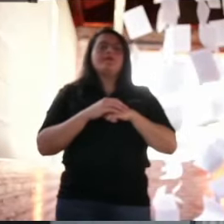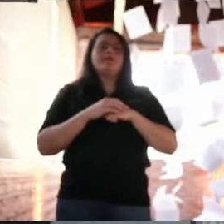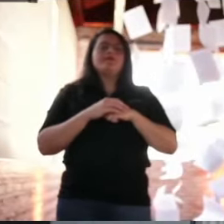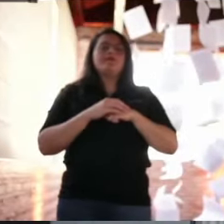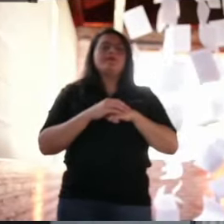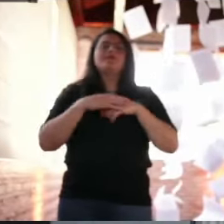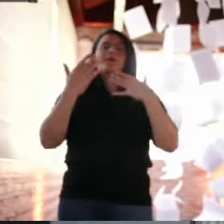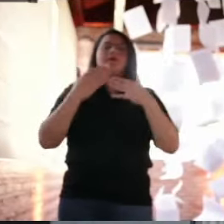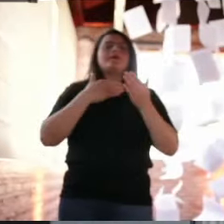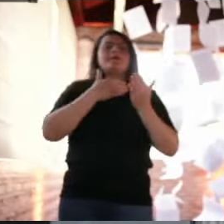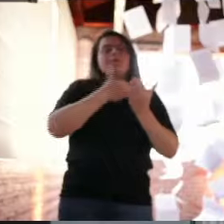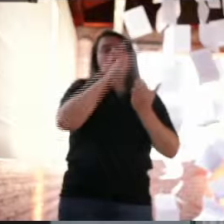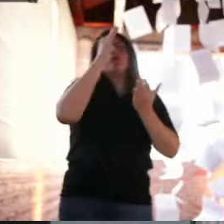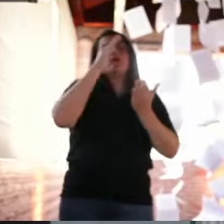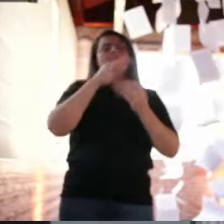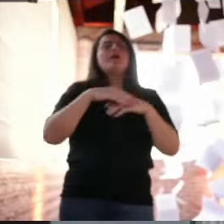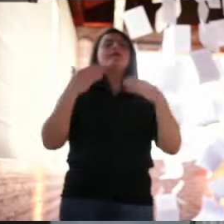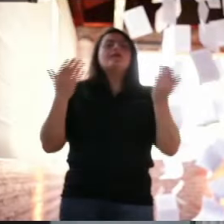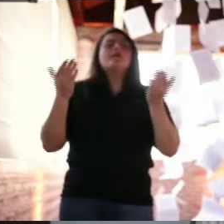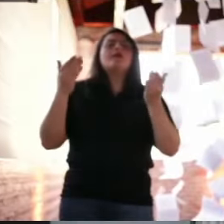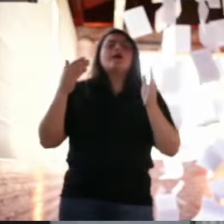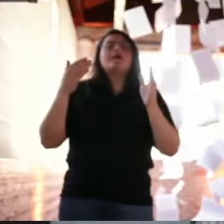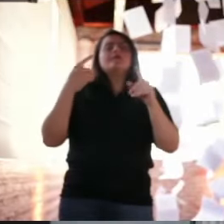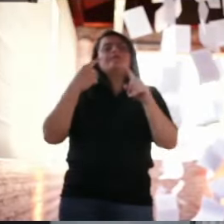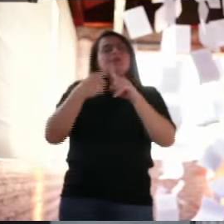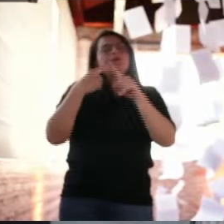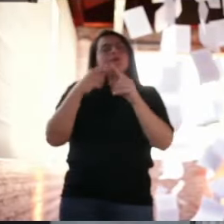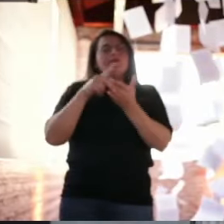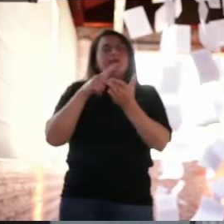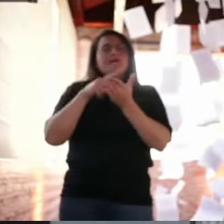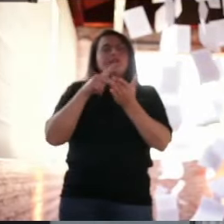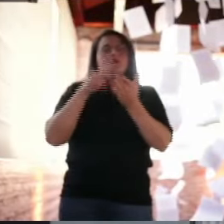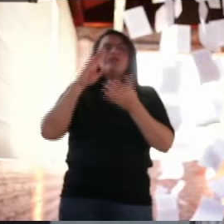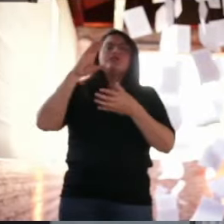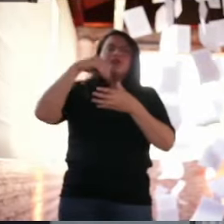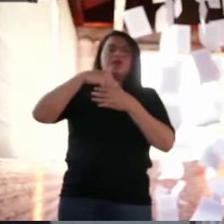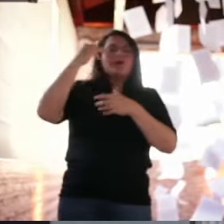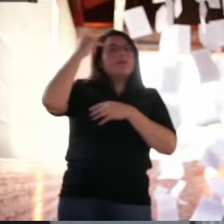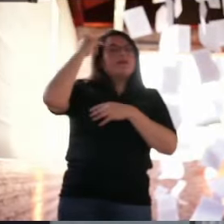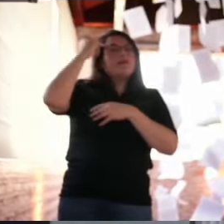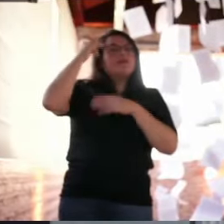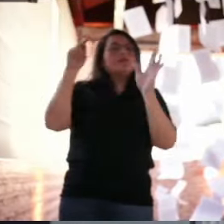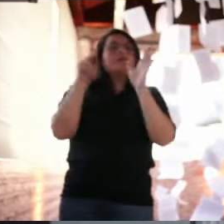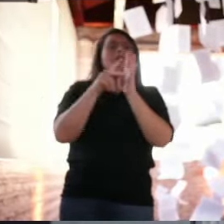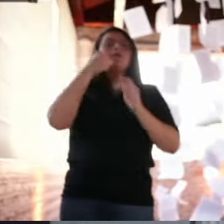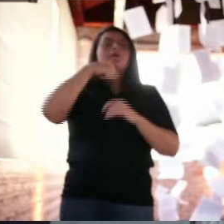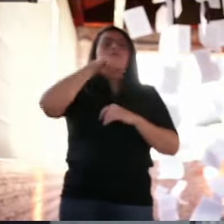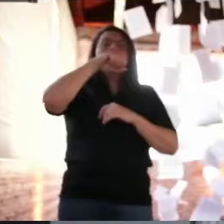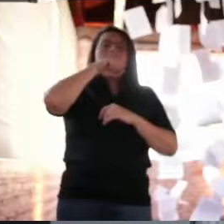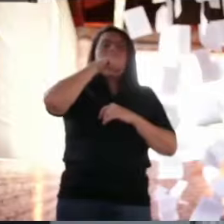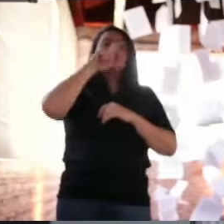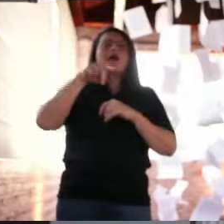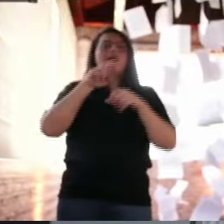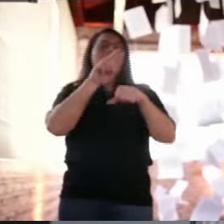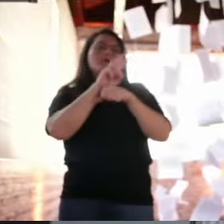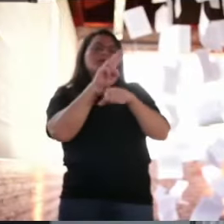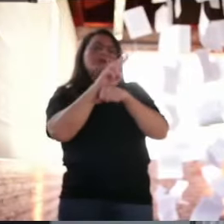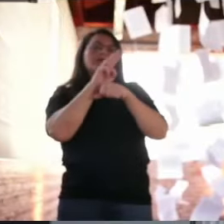e vão embora muito frequentemente até porque nessa mentalidade da maternidade sendo o cuidado